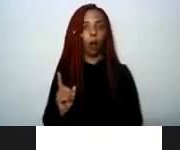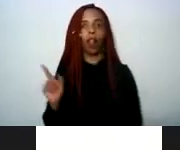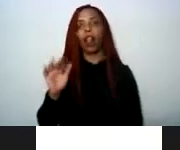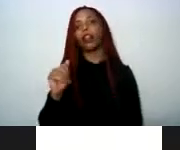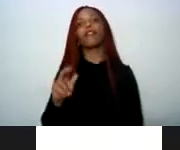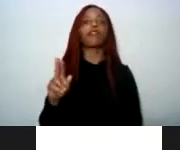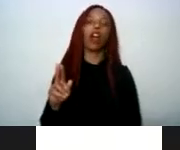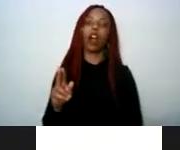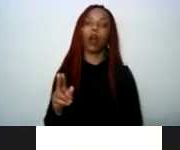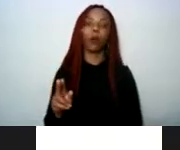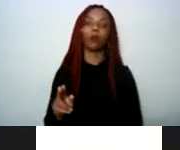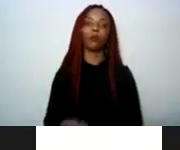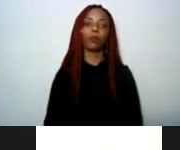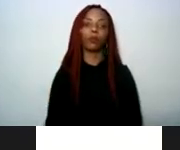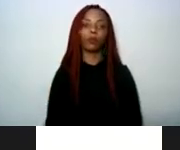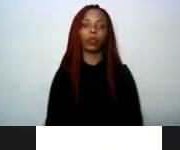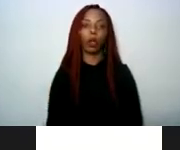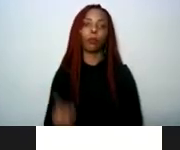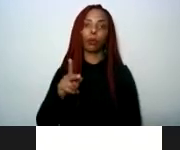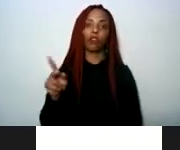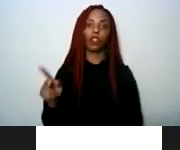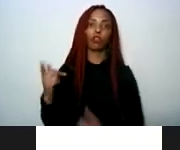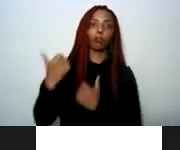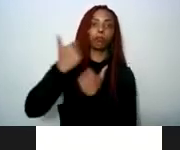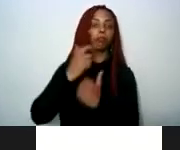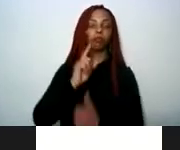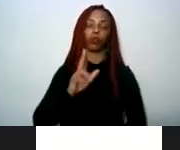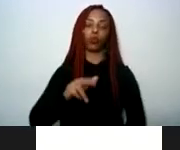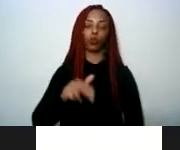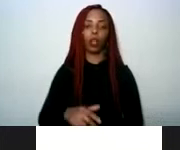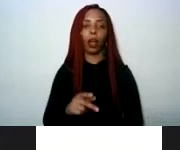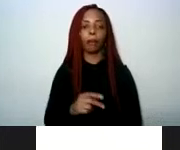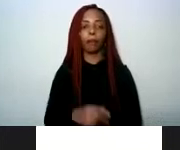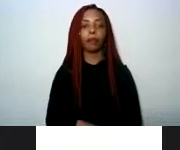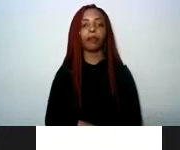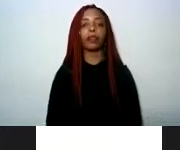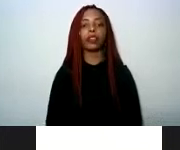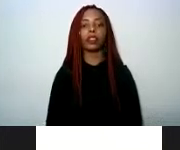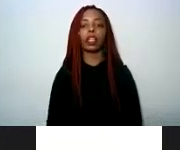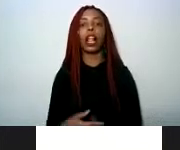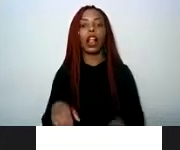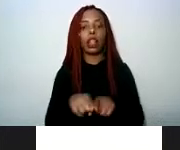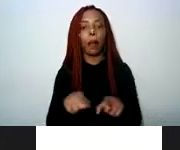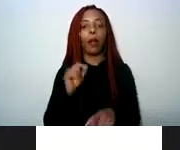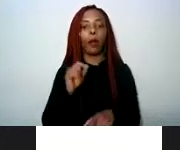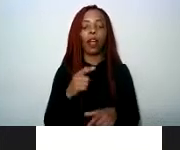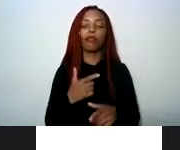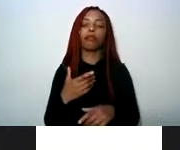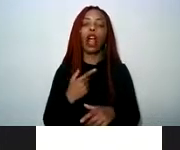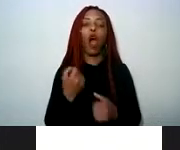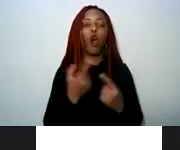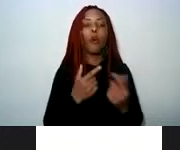professora titular e a gente também foi buscar em algumas revistas italianas